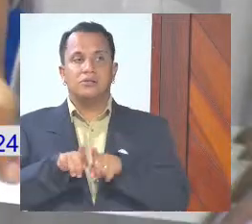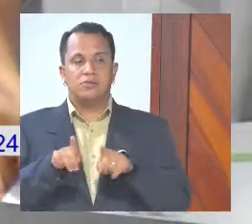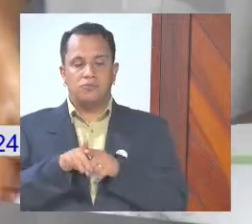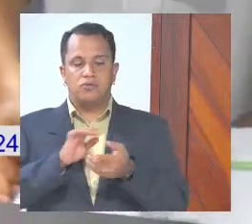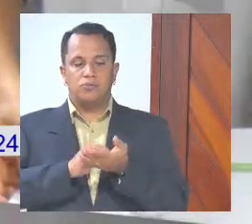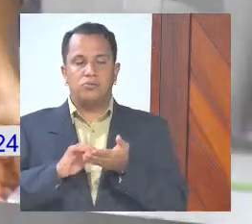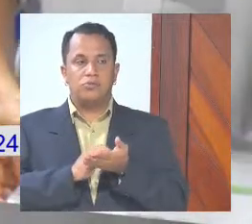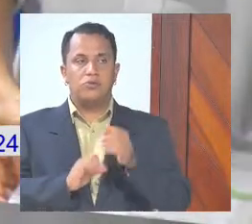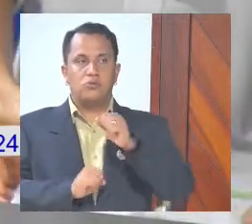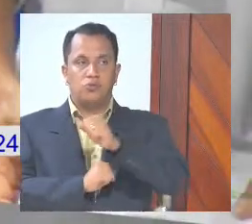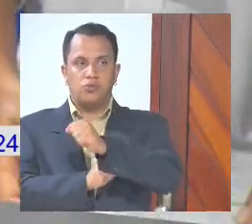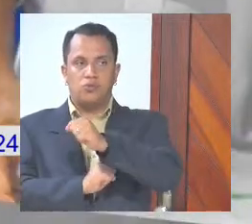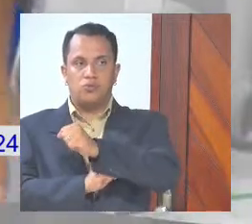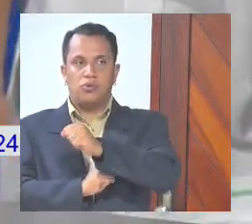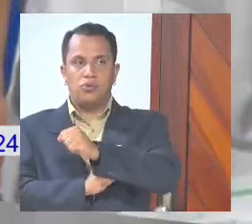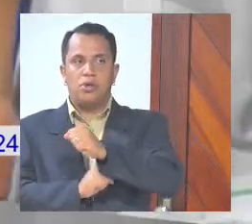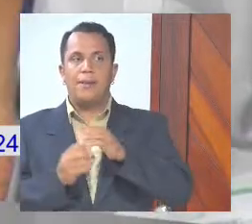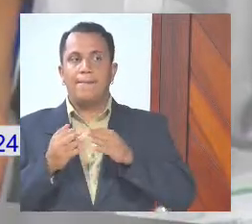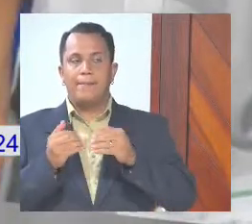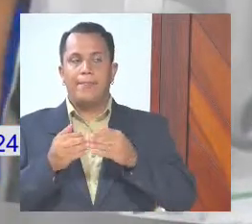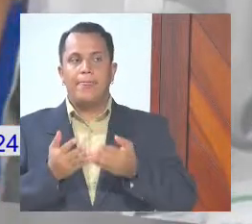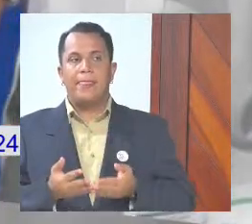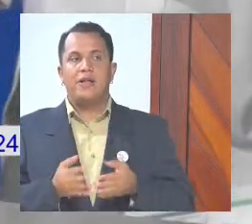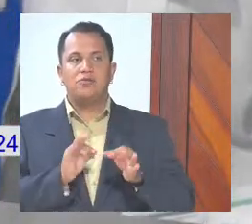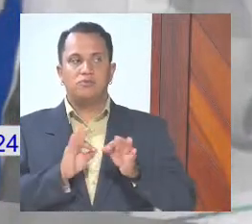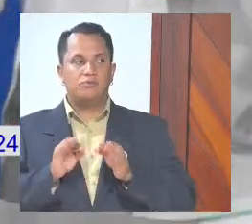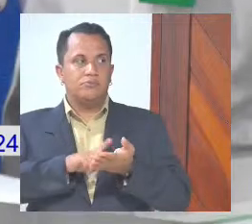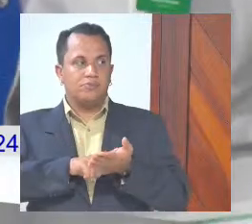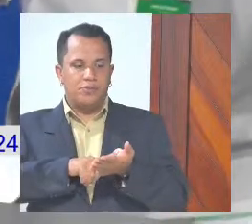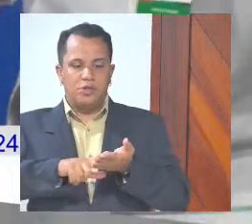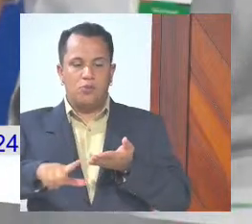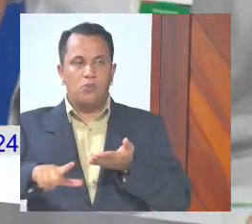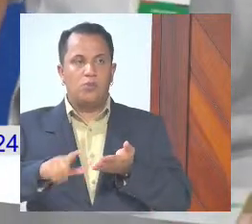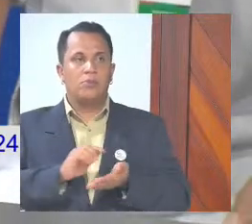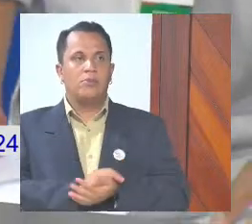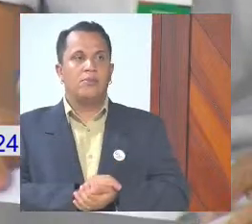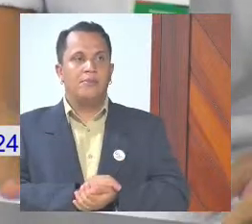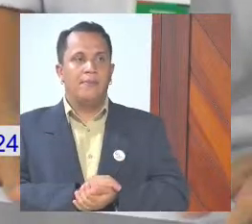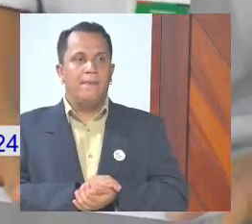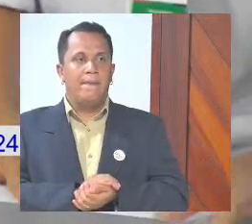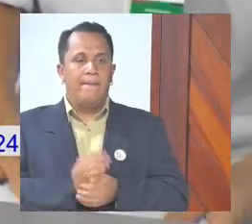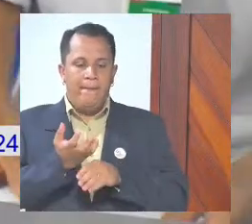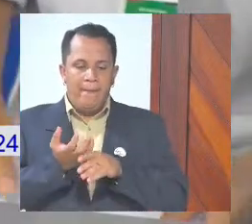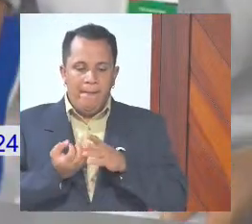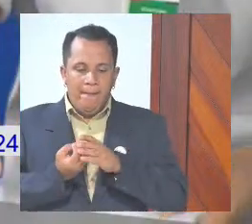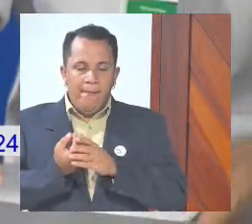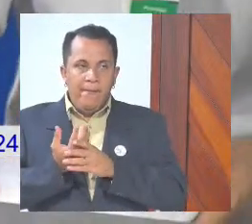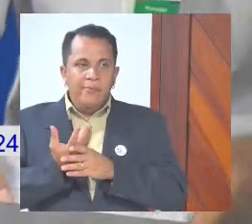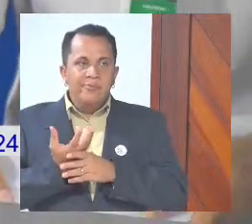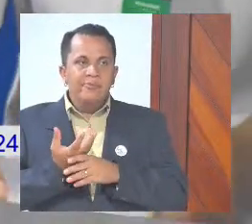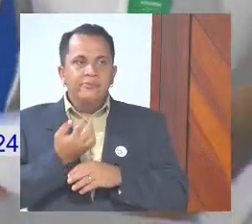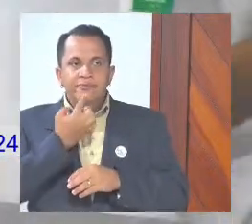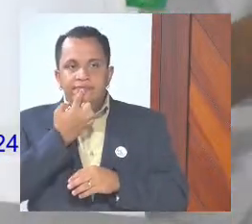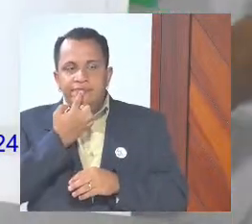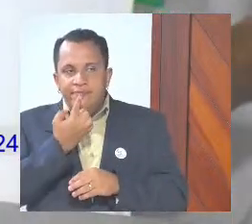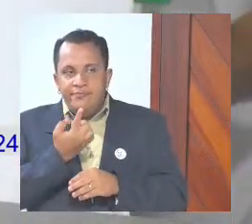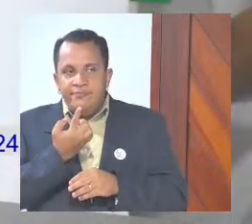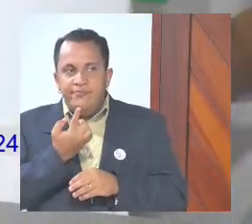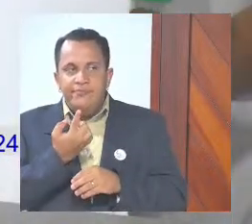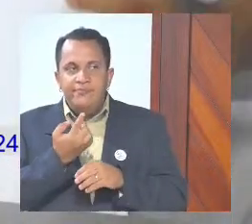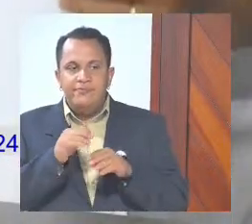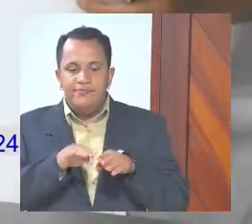doutora Thaisa, solicitando a realização da limpeza do mato existente às margens